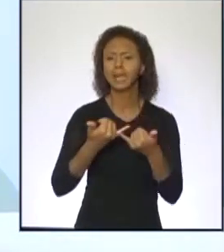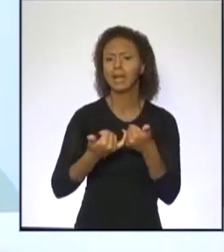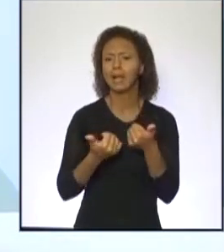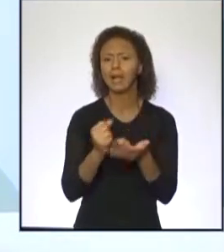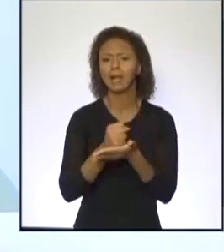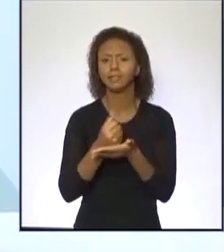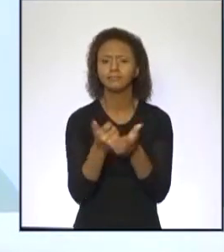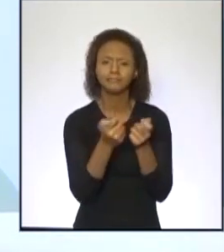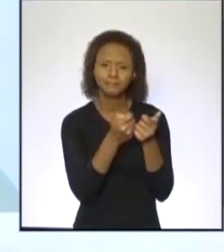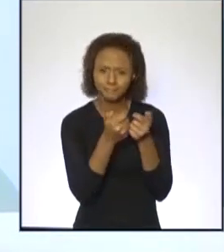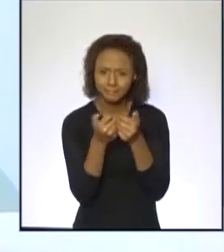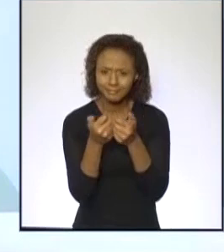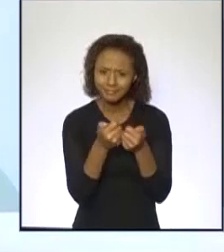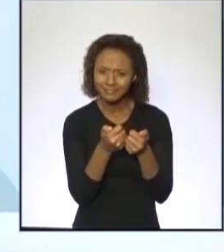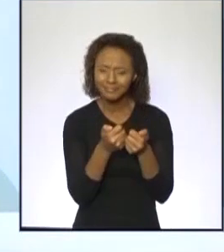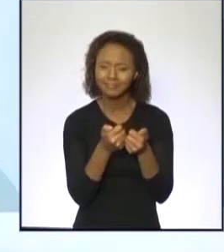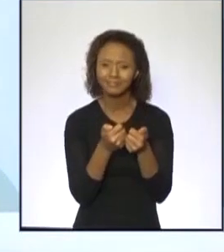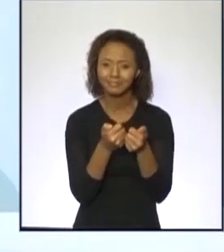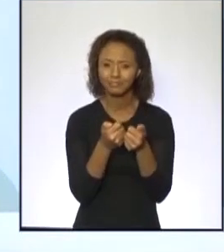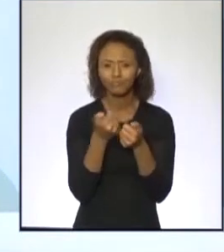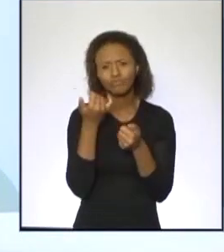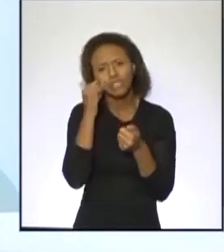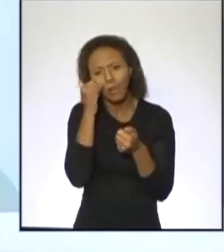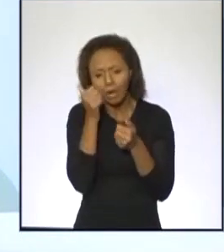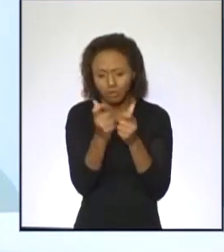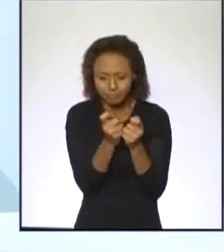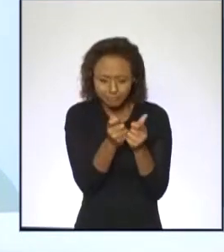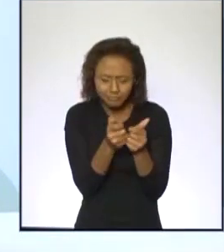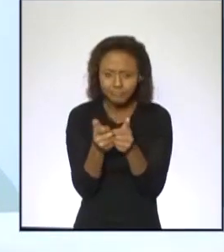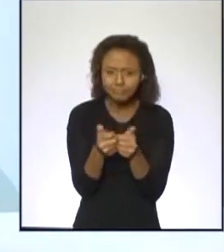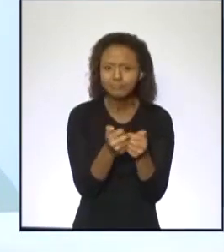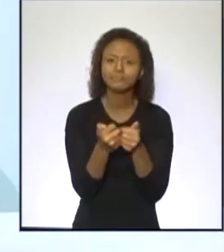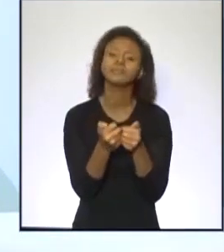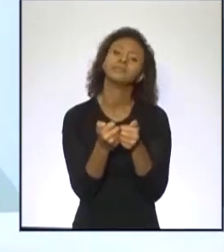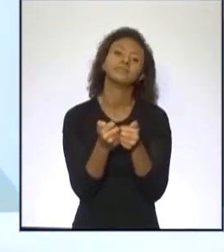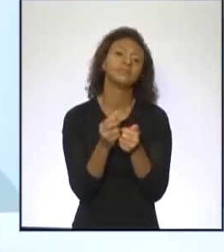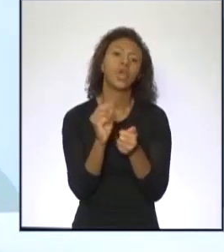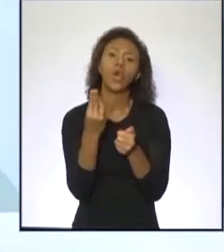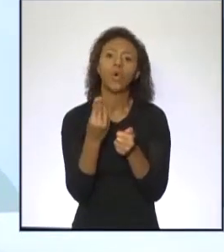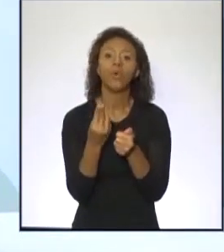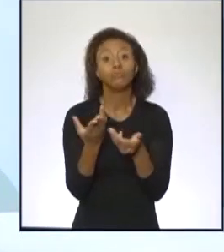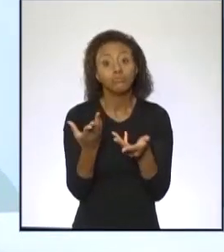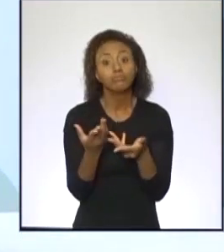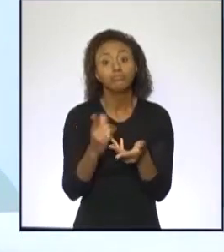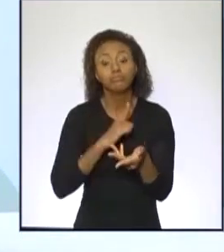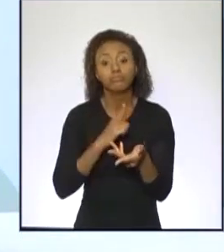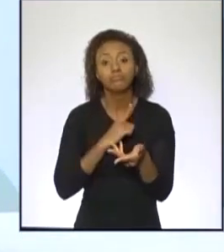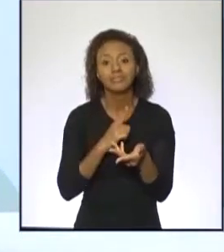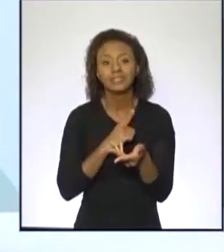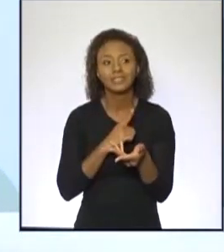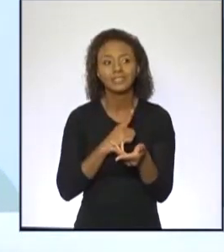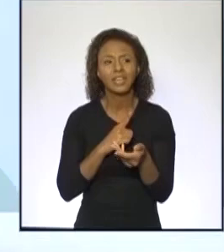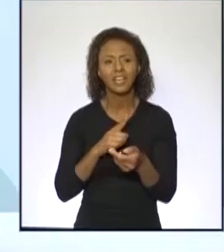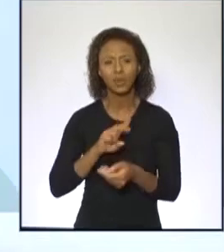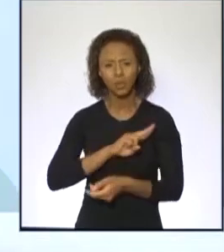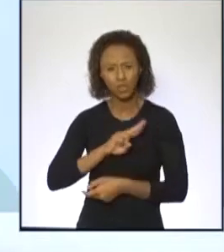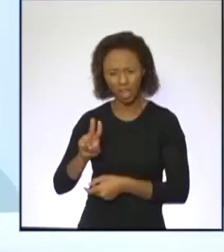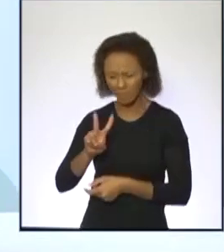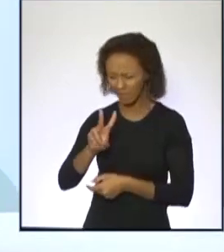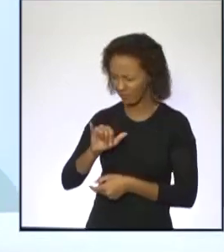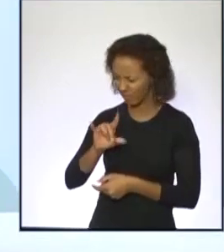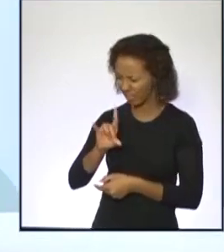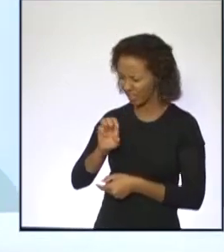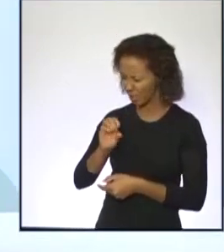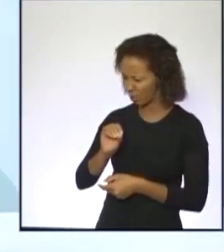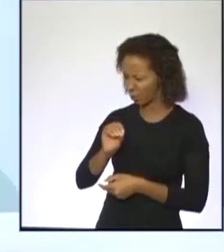joguinho, né? Um game pelo celular ou pelo próprio videogame, acho que é videogame que fala ainda hoje, Videogame,